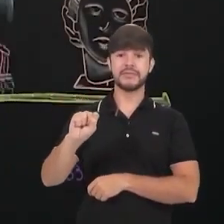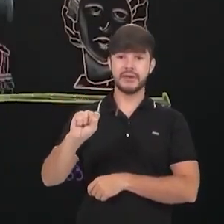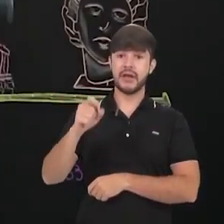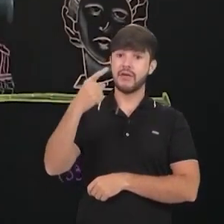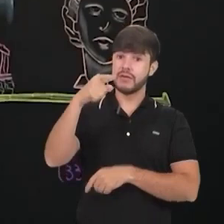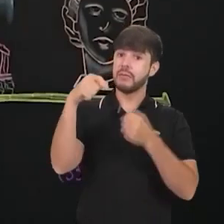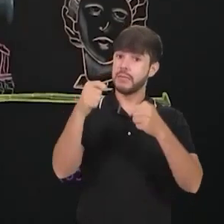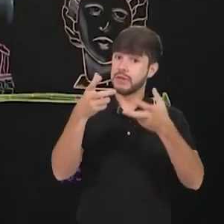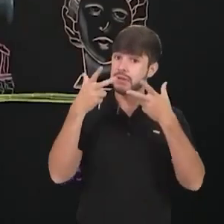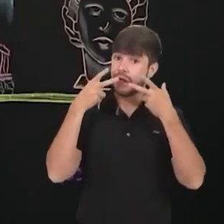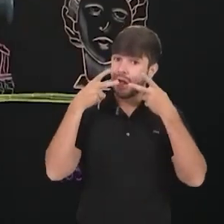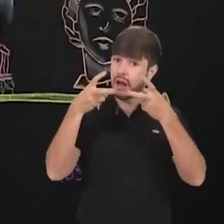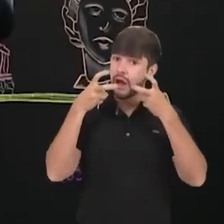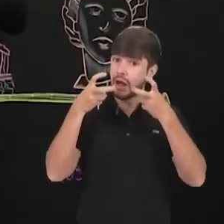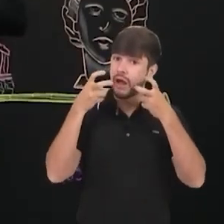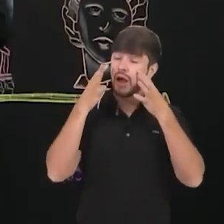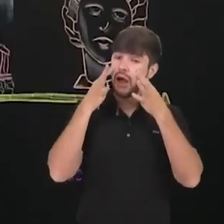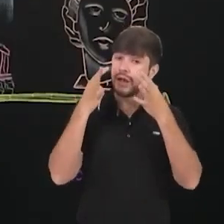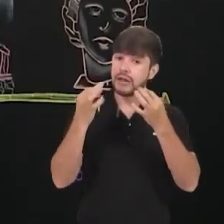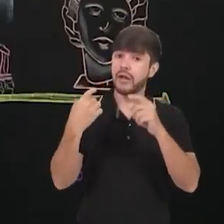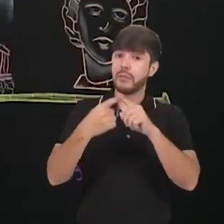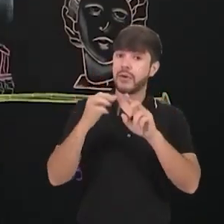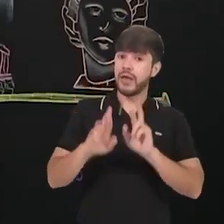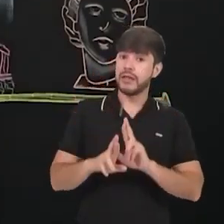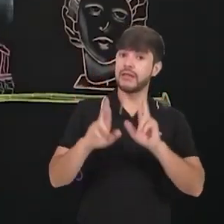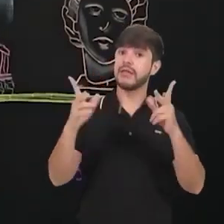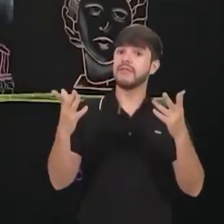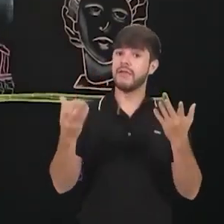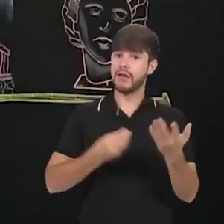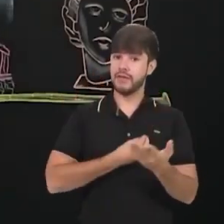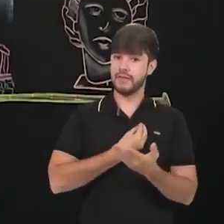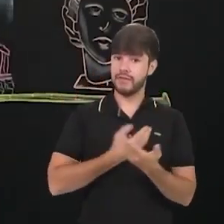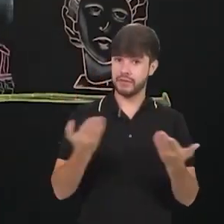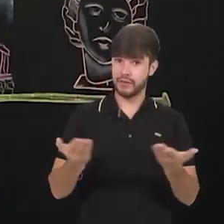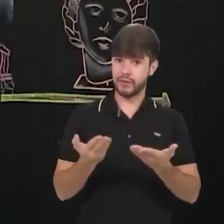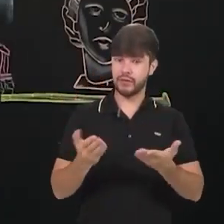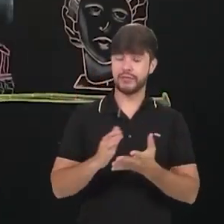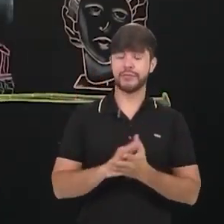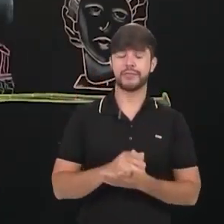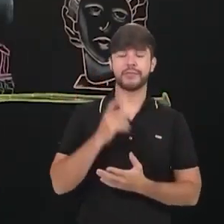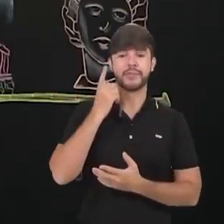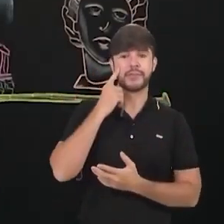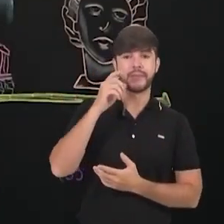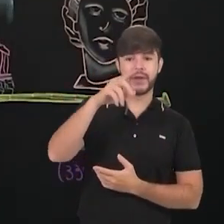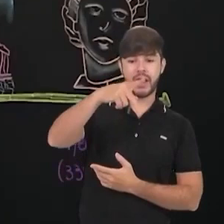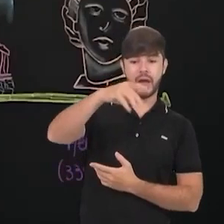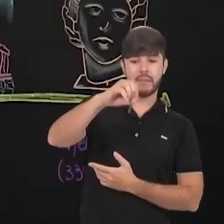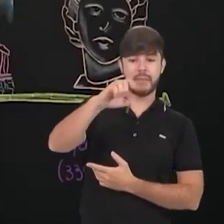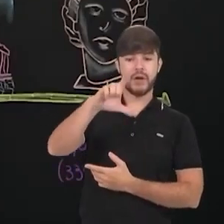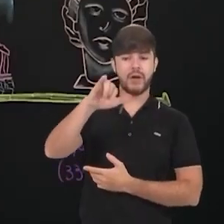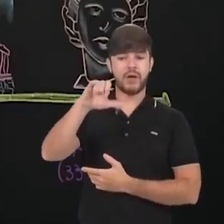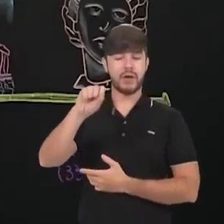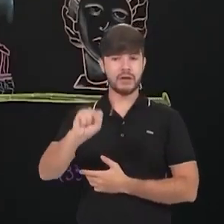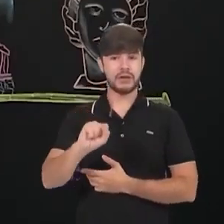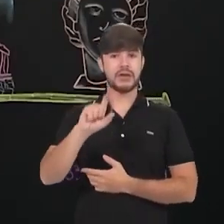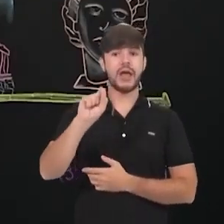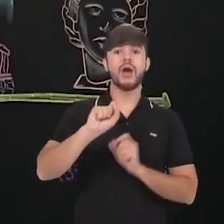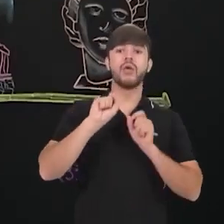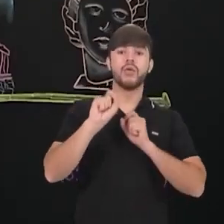preciso que você preste atenção porque é uma ideia diferente do que a gente tem hoje. As polis, ou poleis,